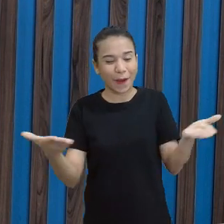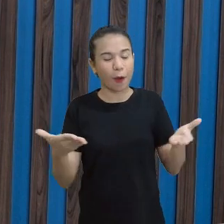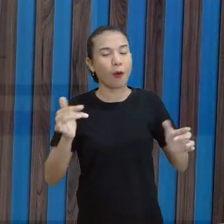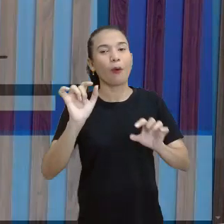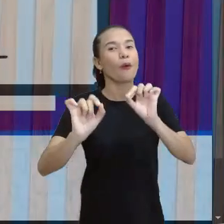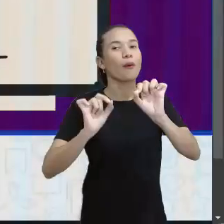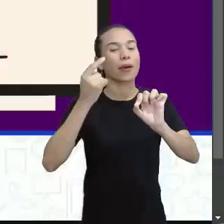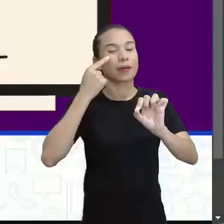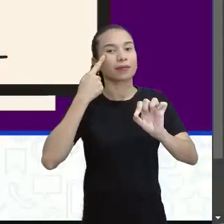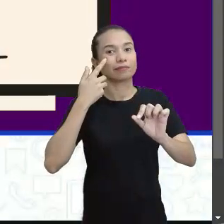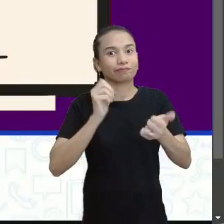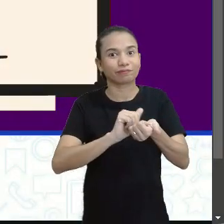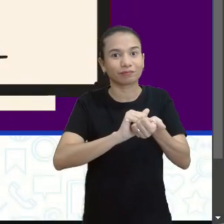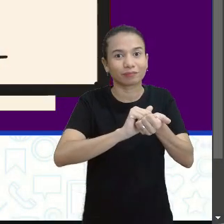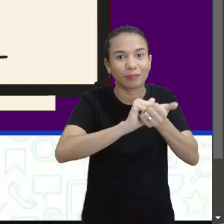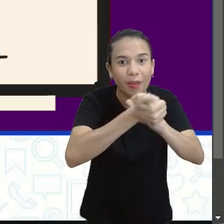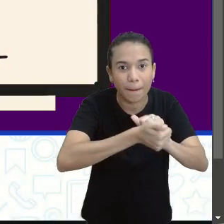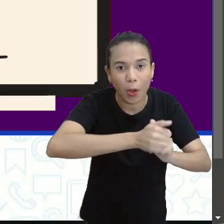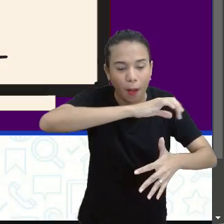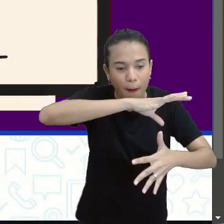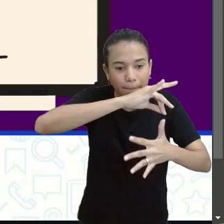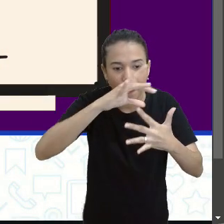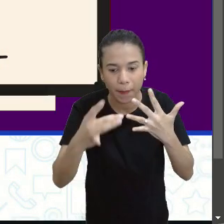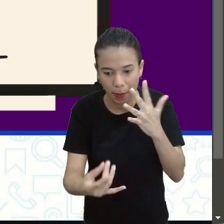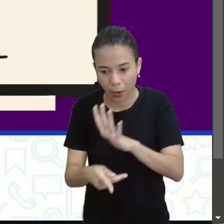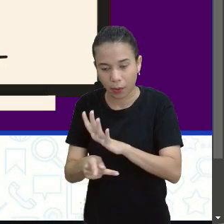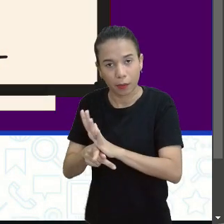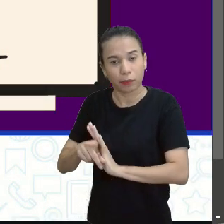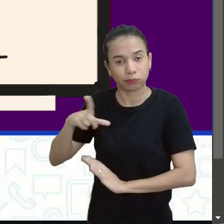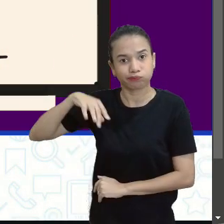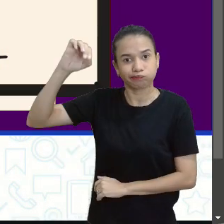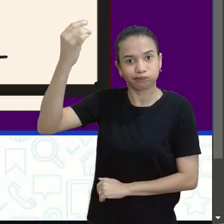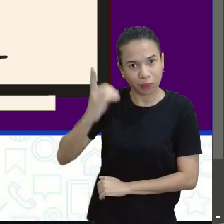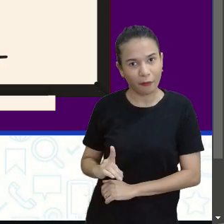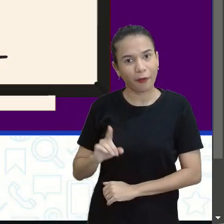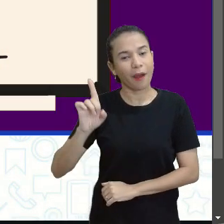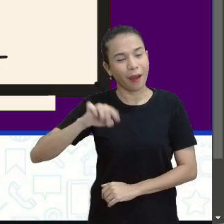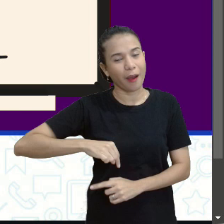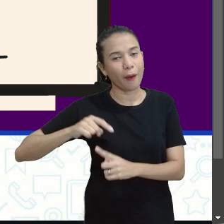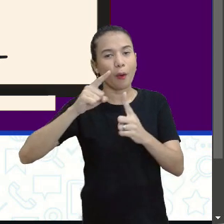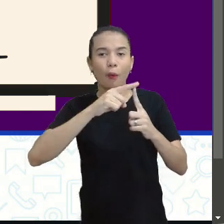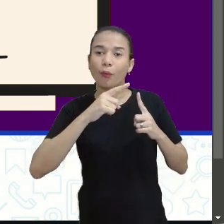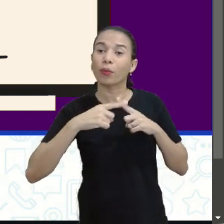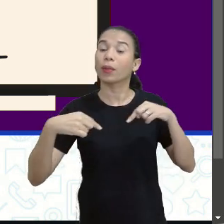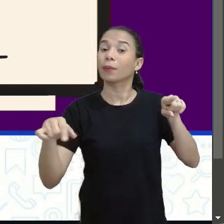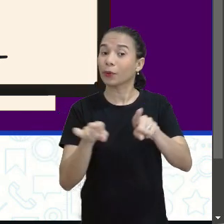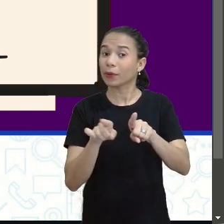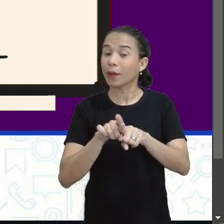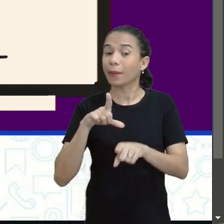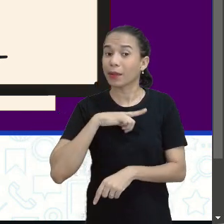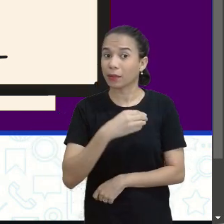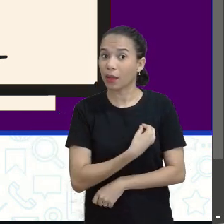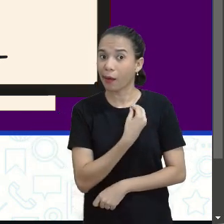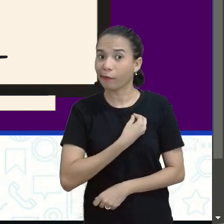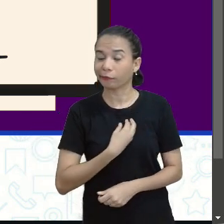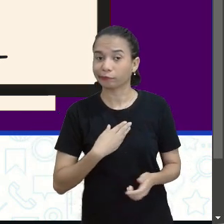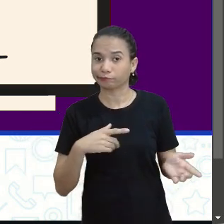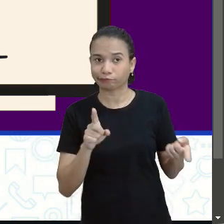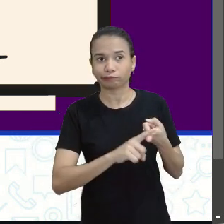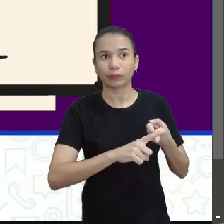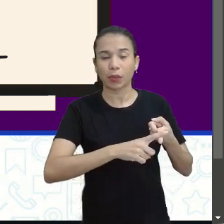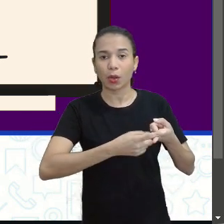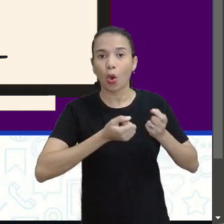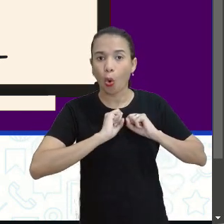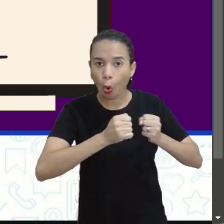é aí o atletismo paralímpico. Então, é uma modalidade aí que também contempla provas de